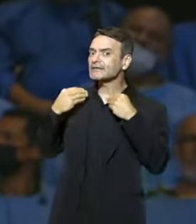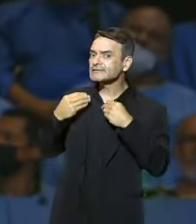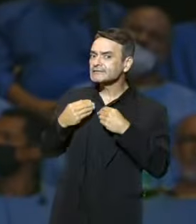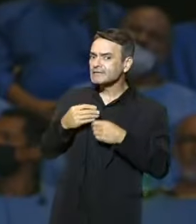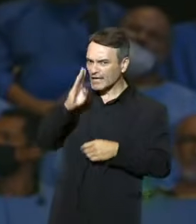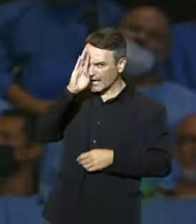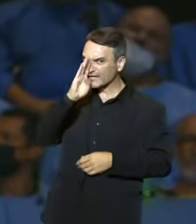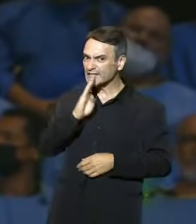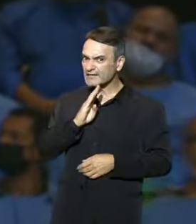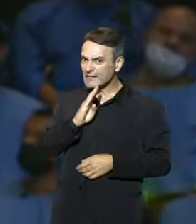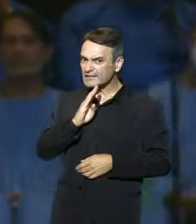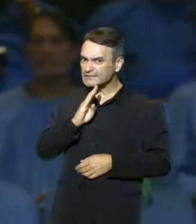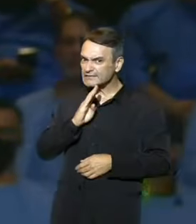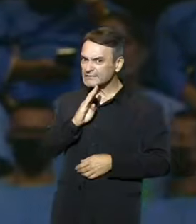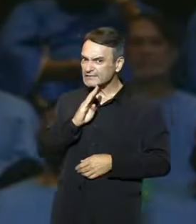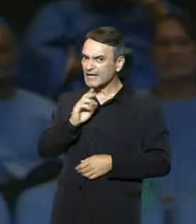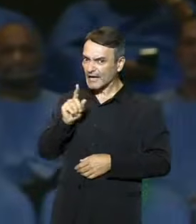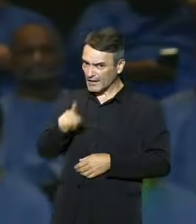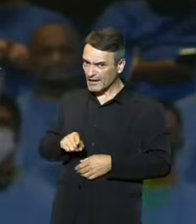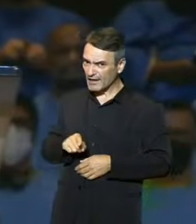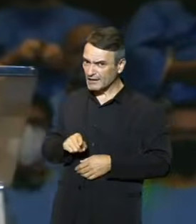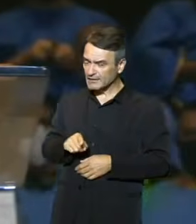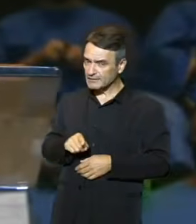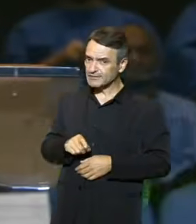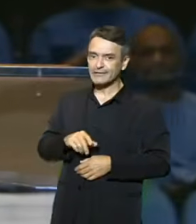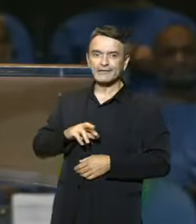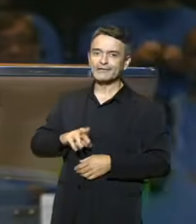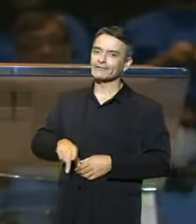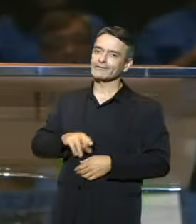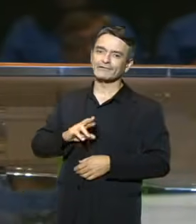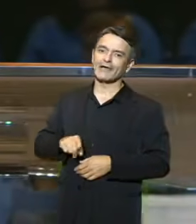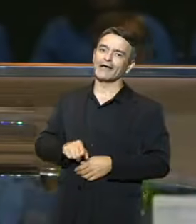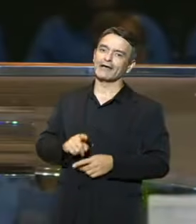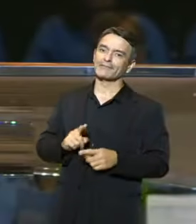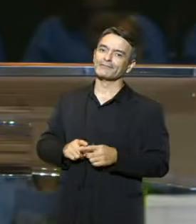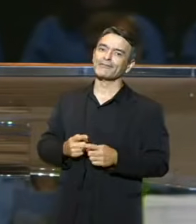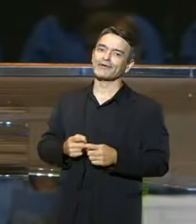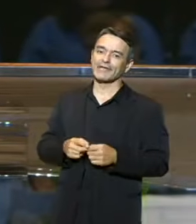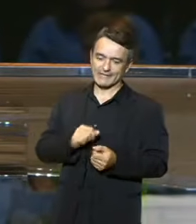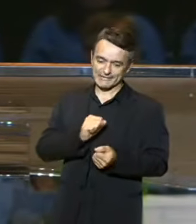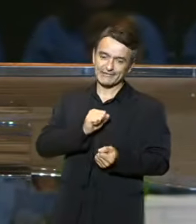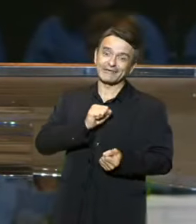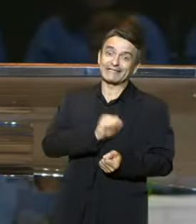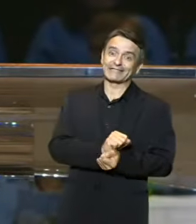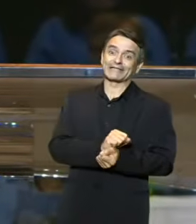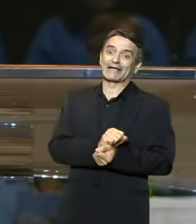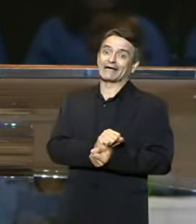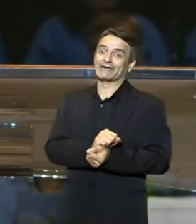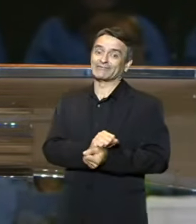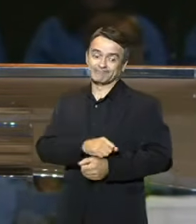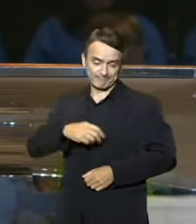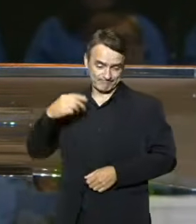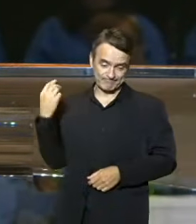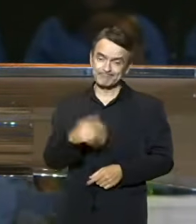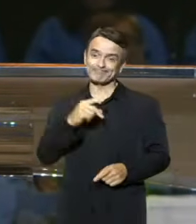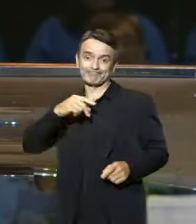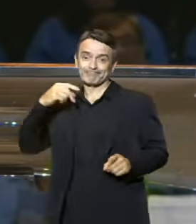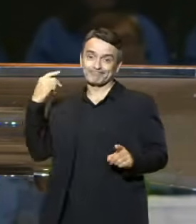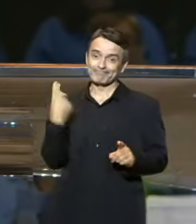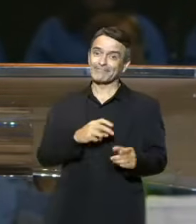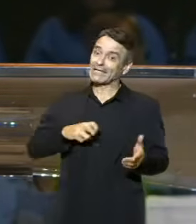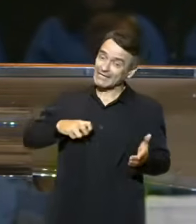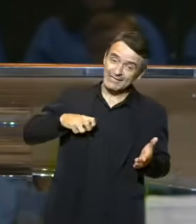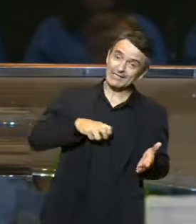que era de graça, mas na verdade tinha um custo altíssimo. A escravidão, os açoites, a zombaria, morte